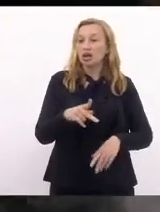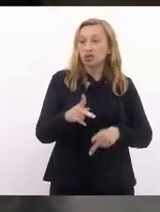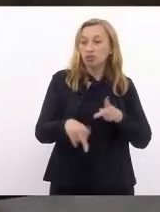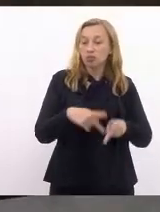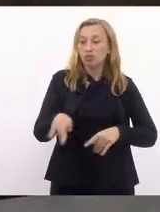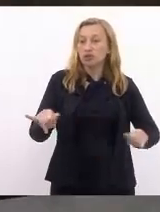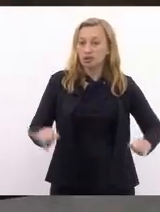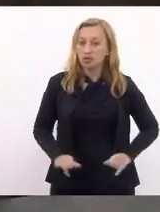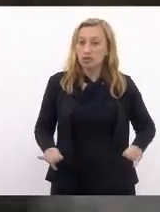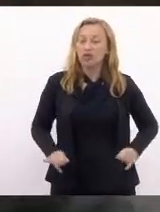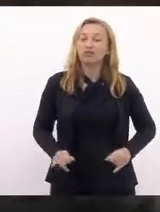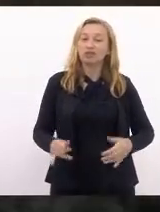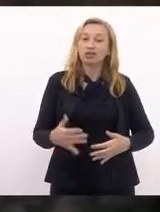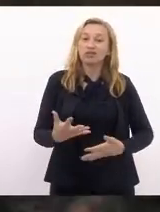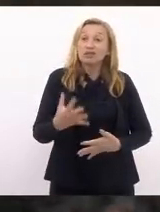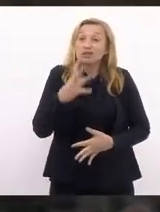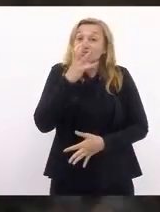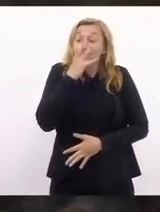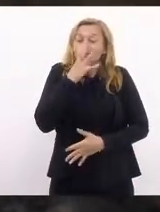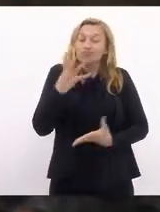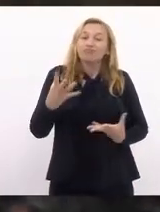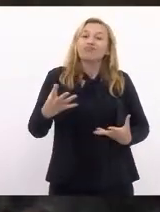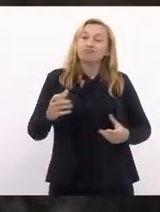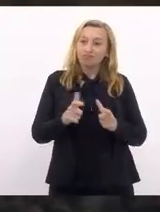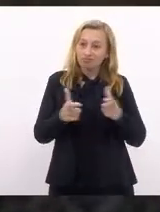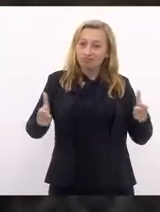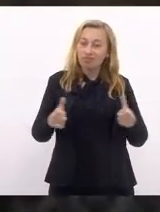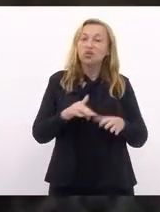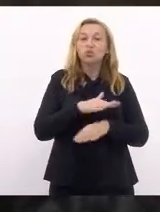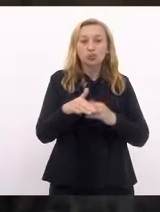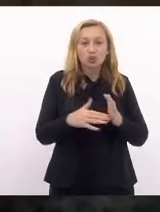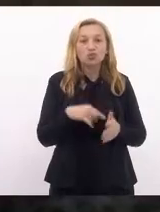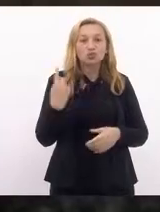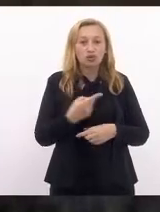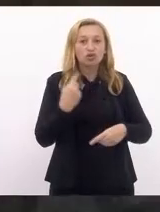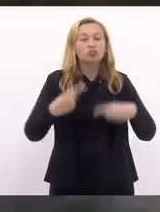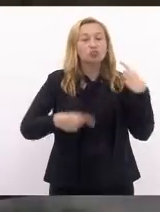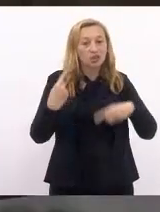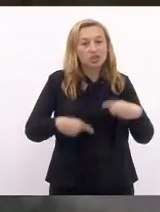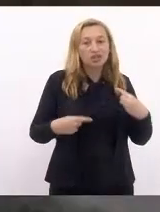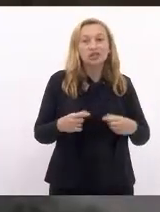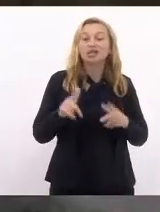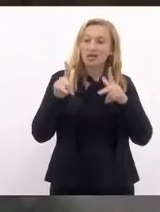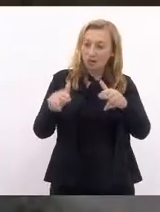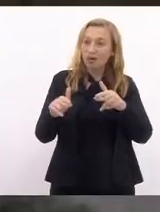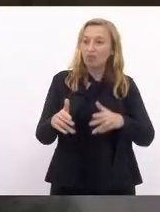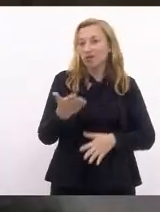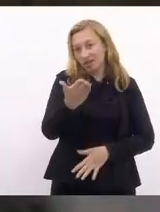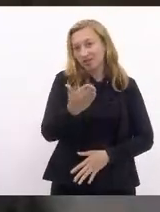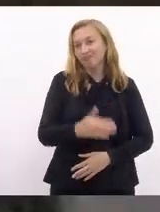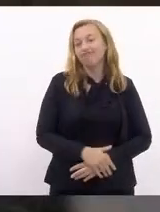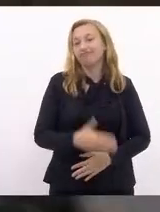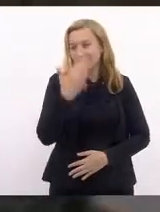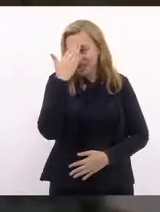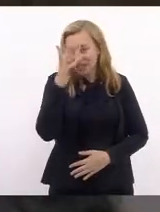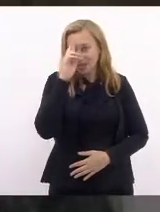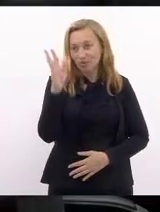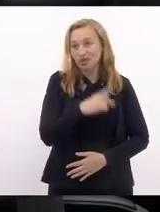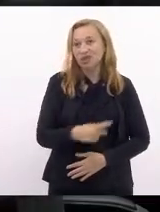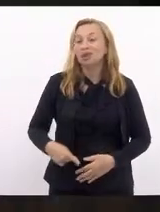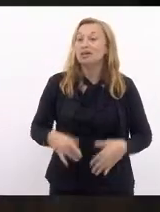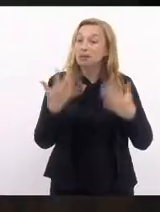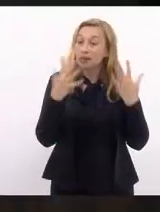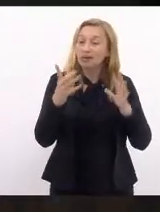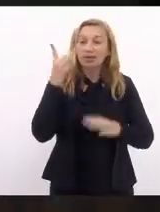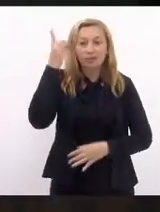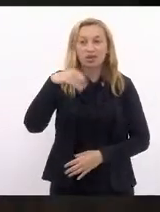eu tenho eu tenho por ele uma admiração enorme Acho que todos nós políticos deviam ser iguais a ele obrigado Presidente